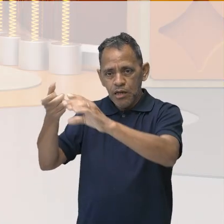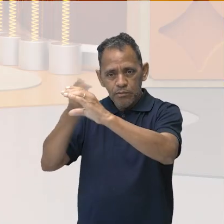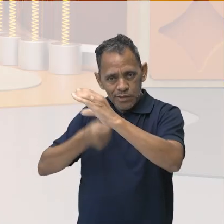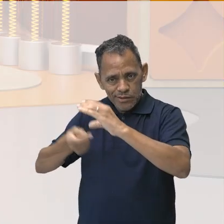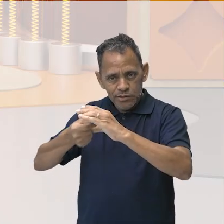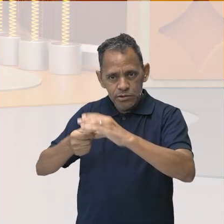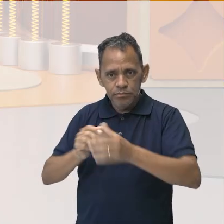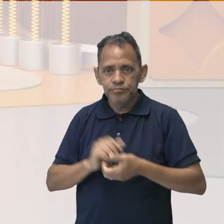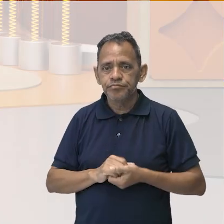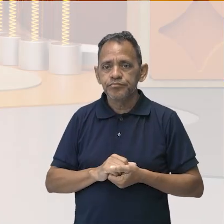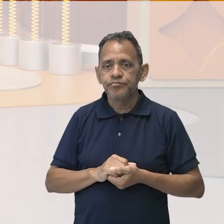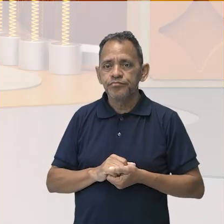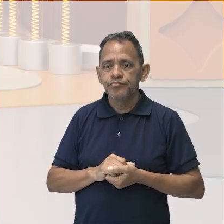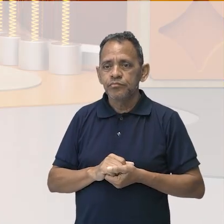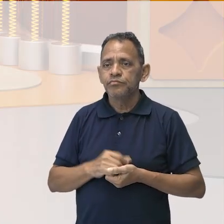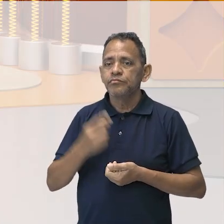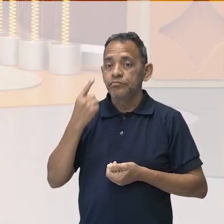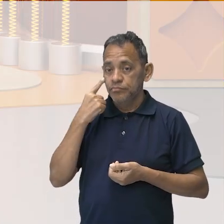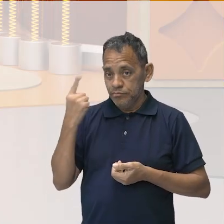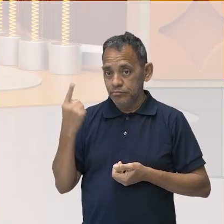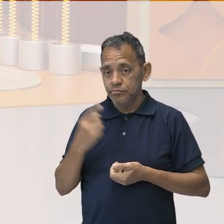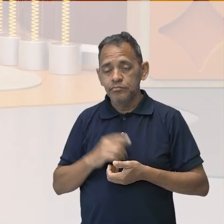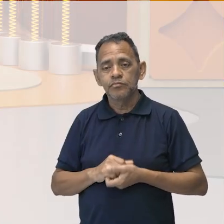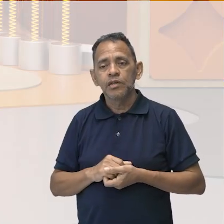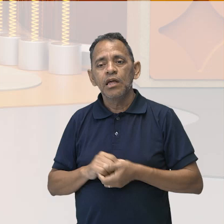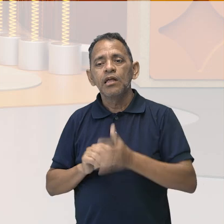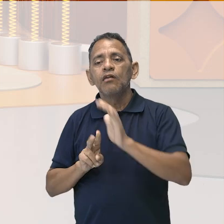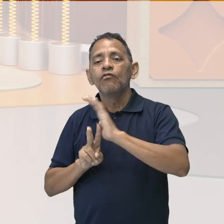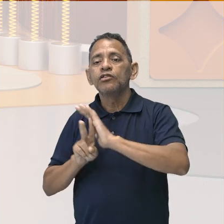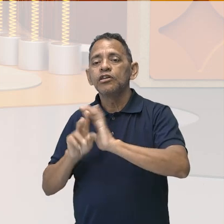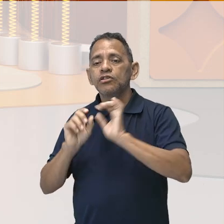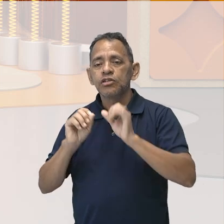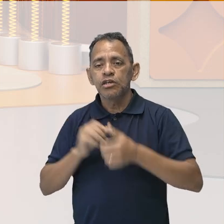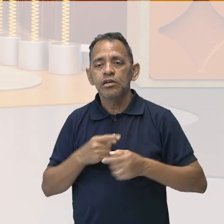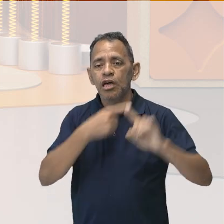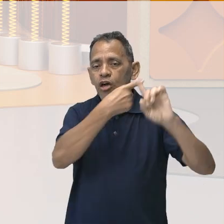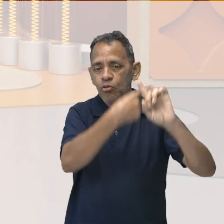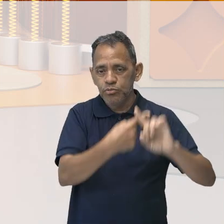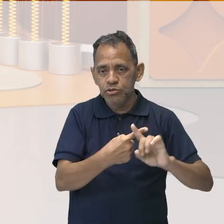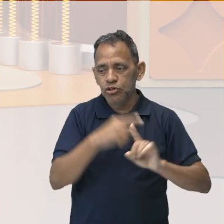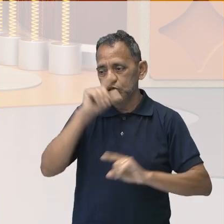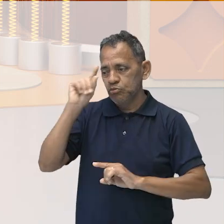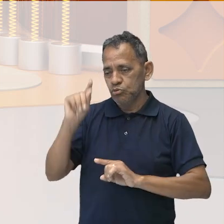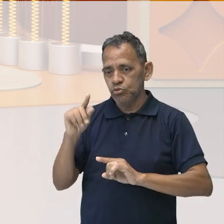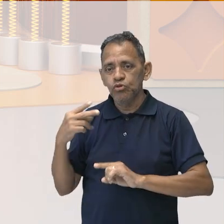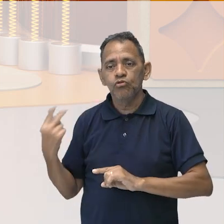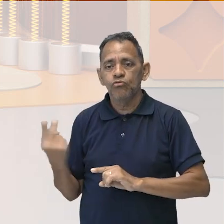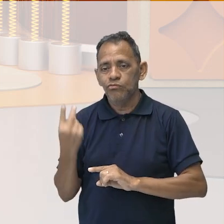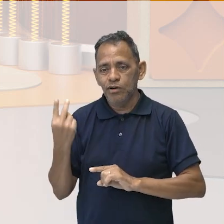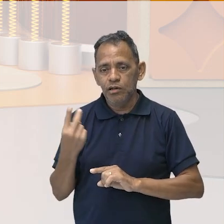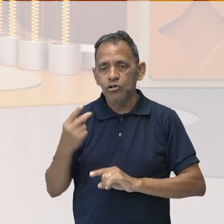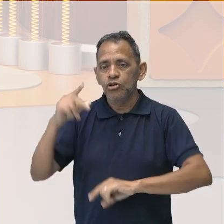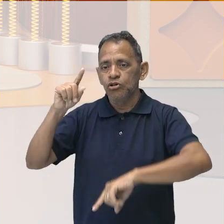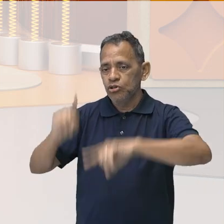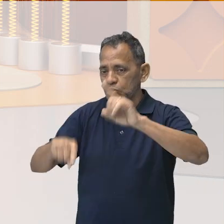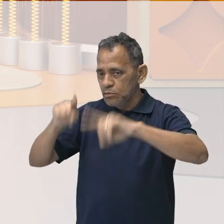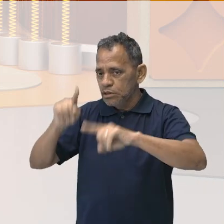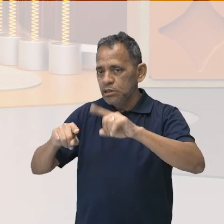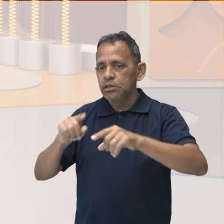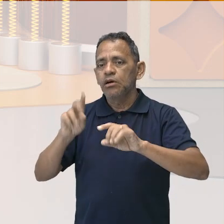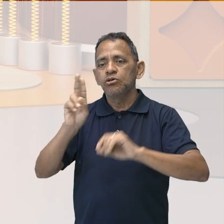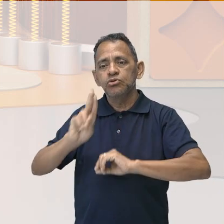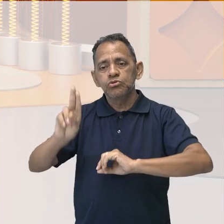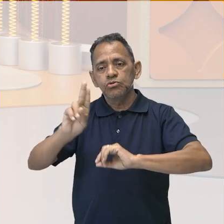vantagens, gente, aí do sistema capitalista, uma delas vai ser essa competição que reduz aí o valor dos bens